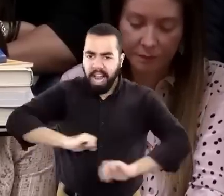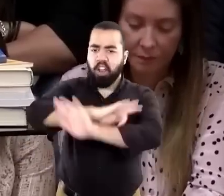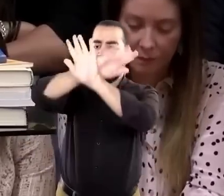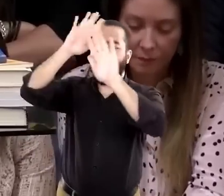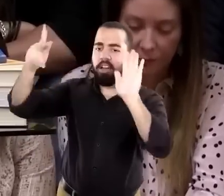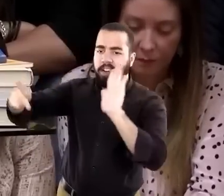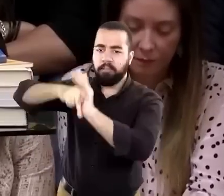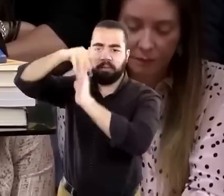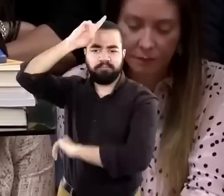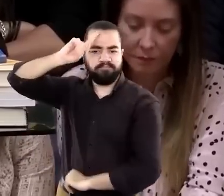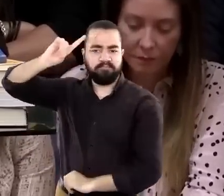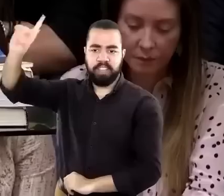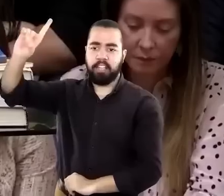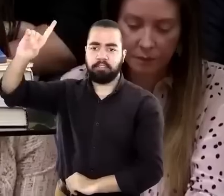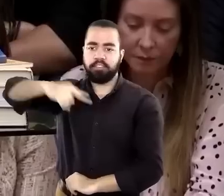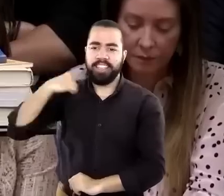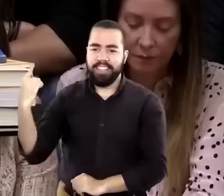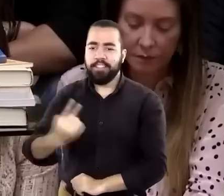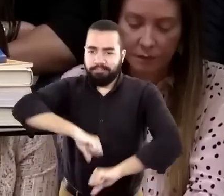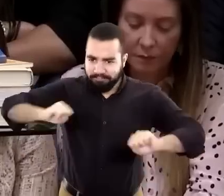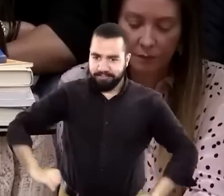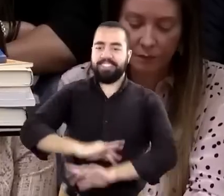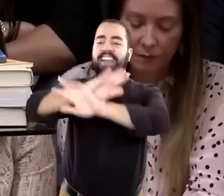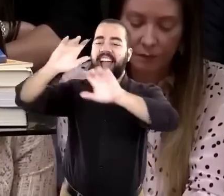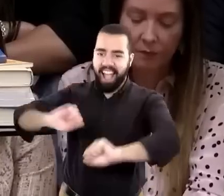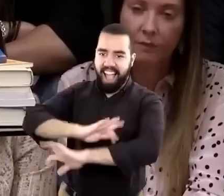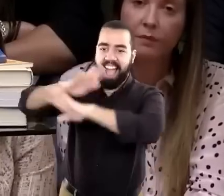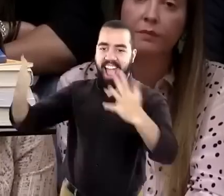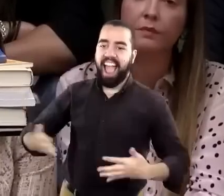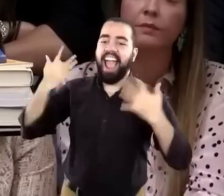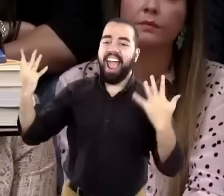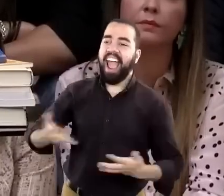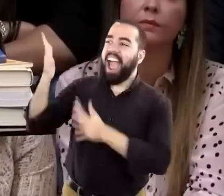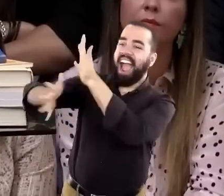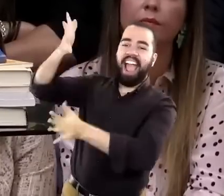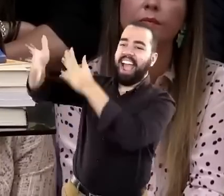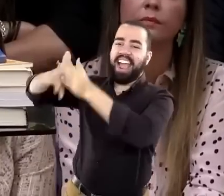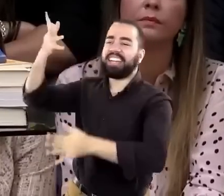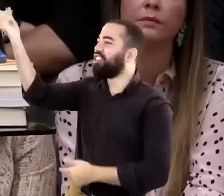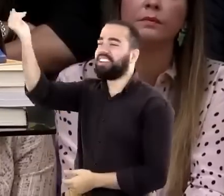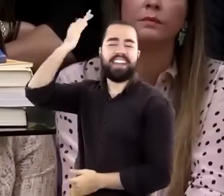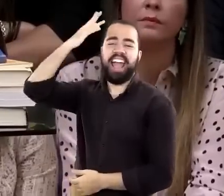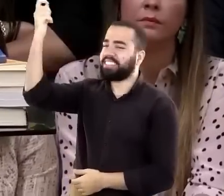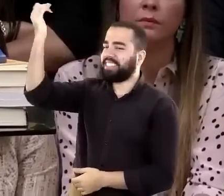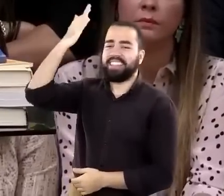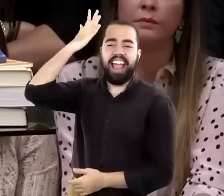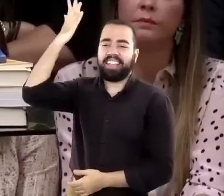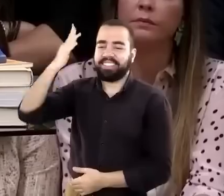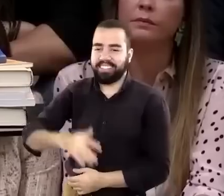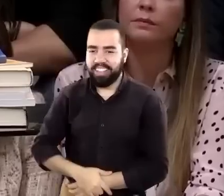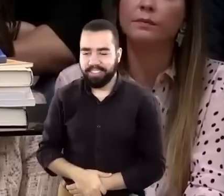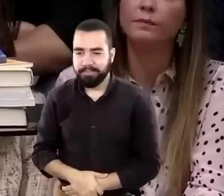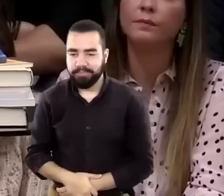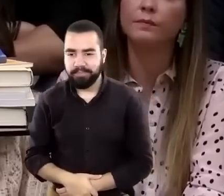de Deus, com voz de júbilo, com entusiasmo, e o povo vai dizer graça e graça para ela. Mas em terceiro